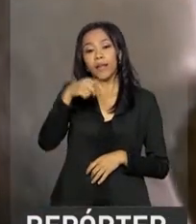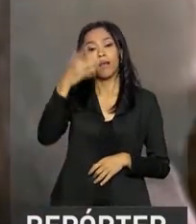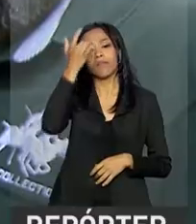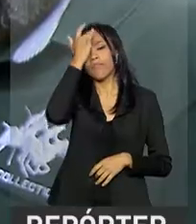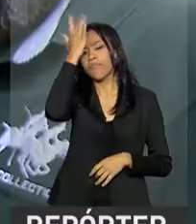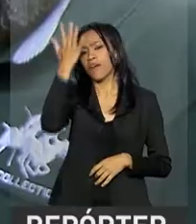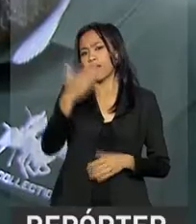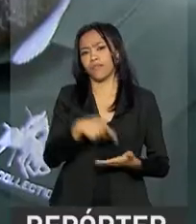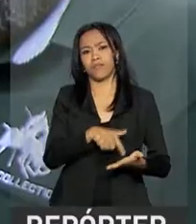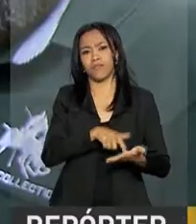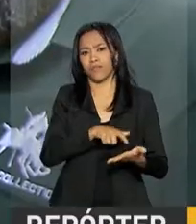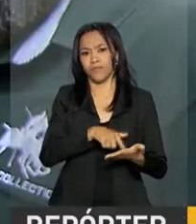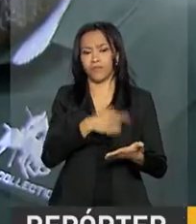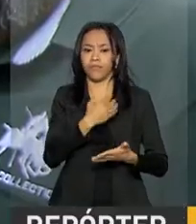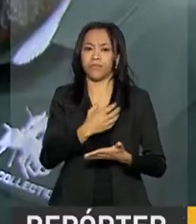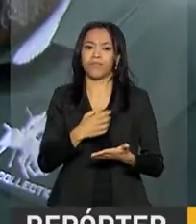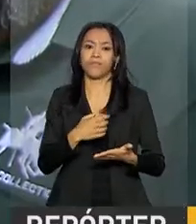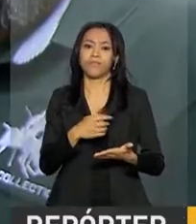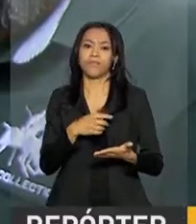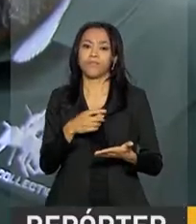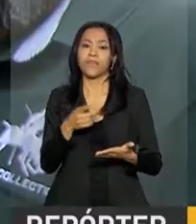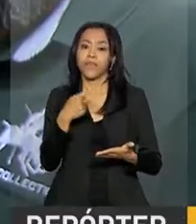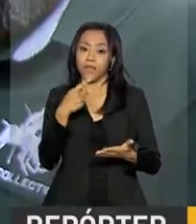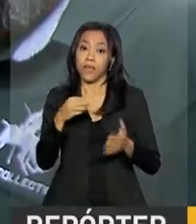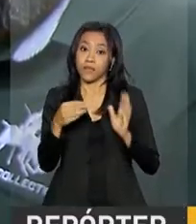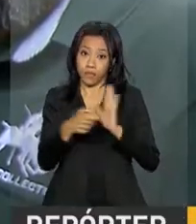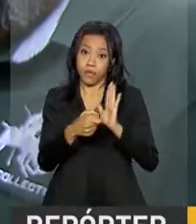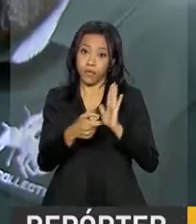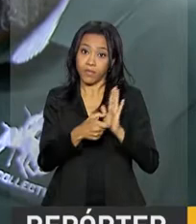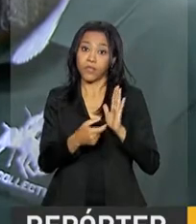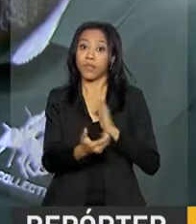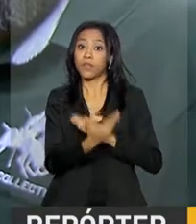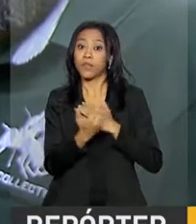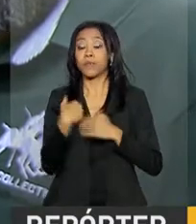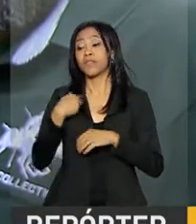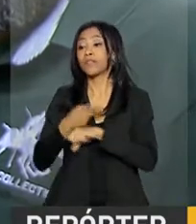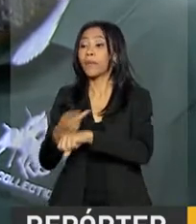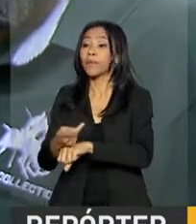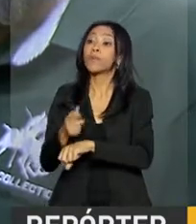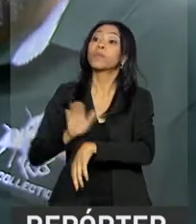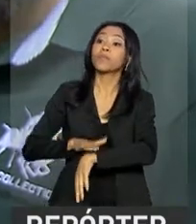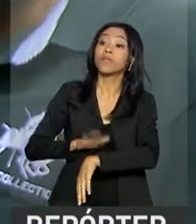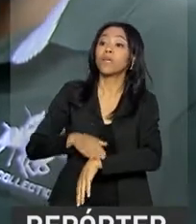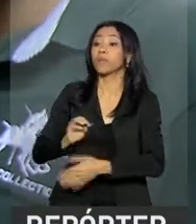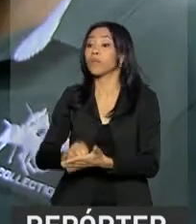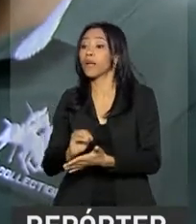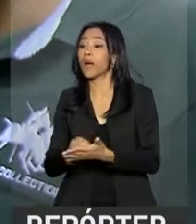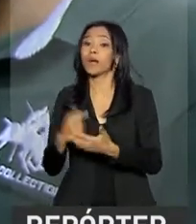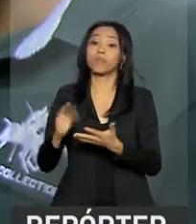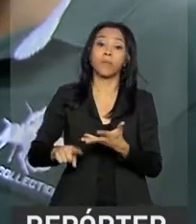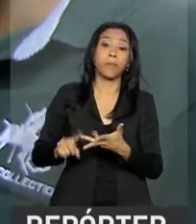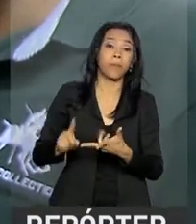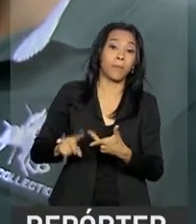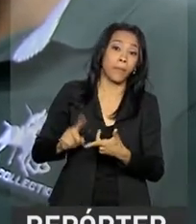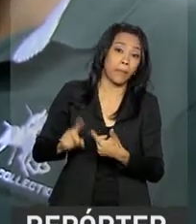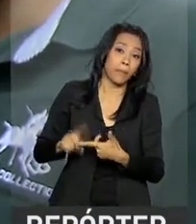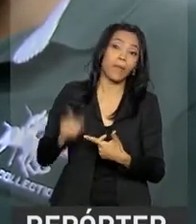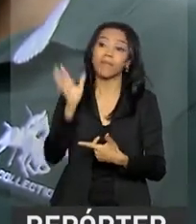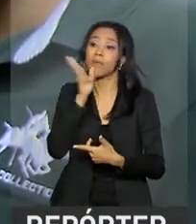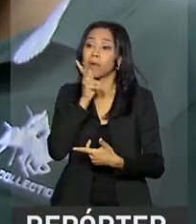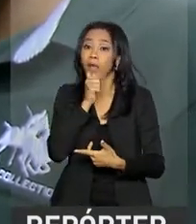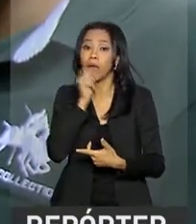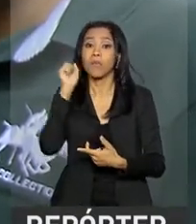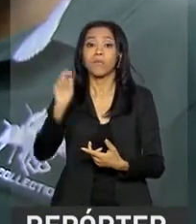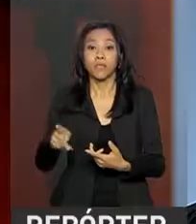eu acho que vai facilitar muito o motivo que a gente vem aqui geralmente é para saber quanto tempo a gente tem esse trabalho quanto tempo vai demorar ainda